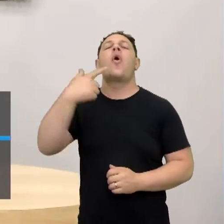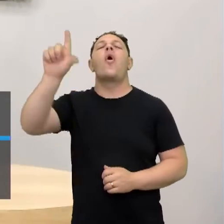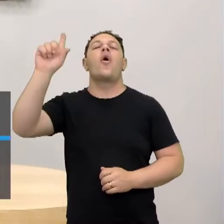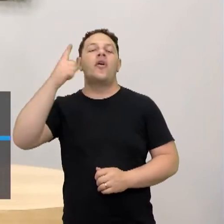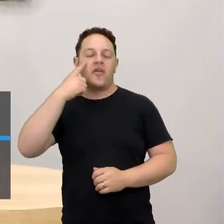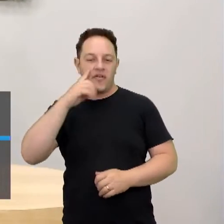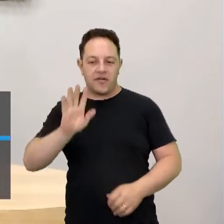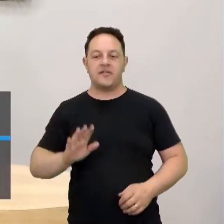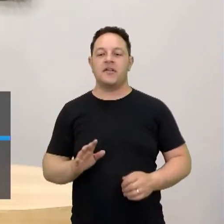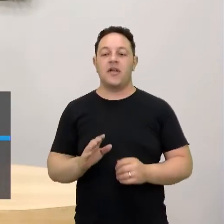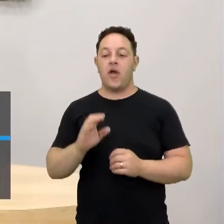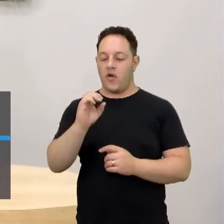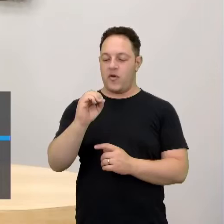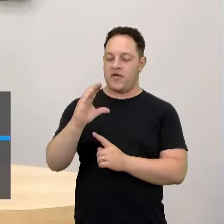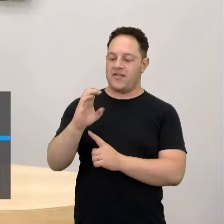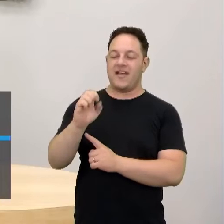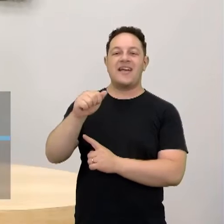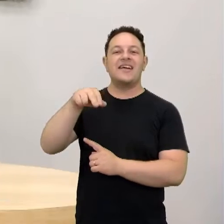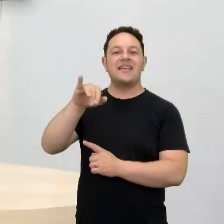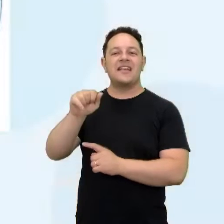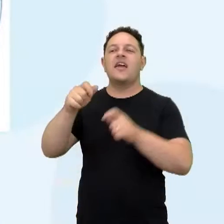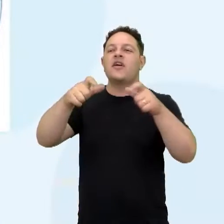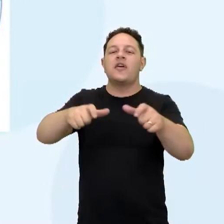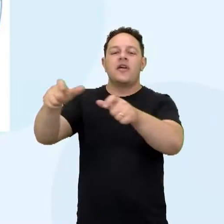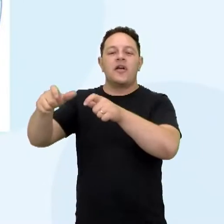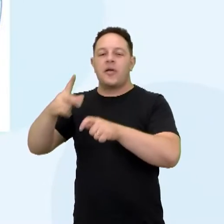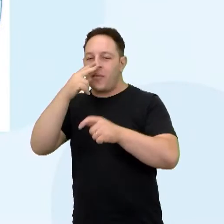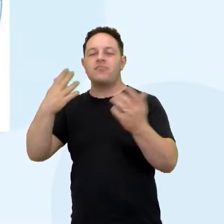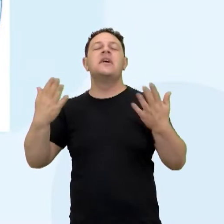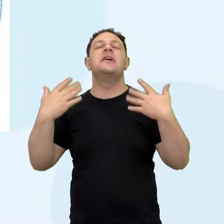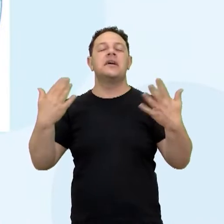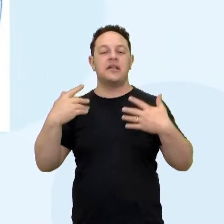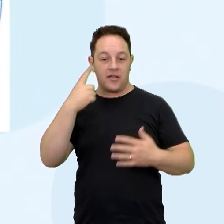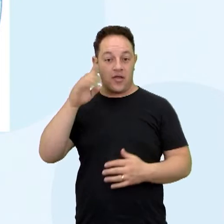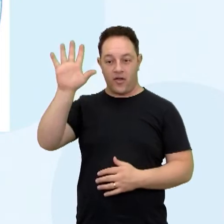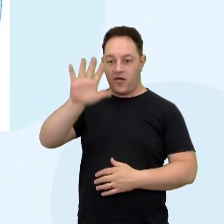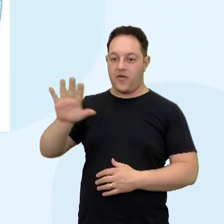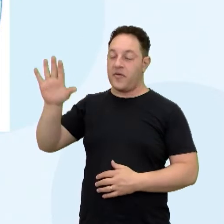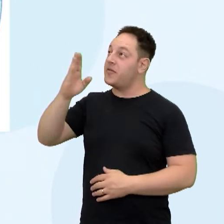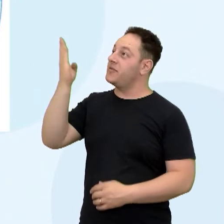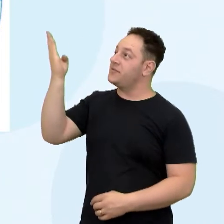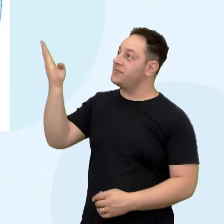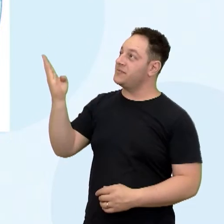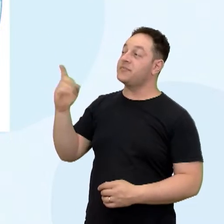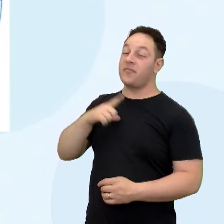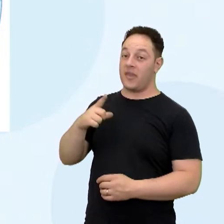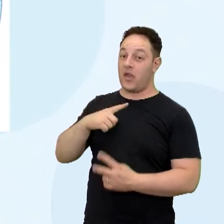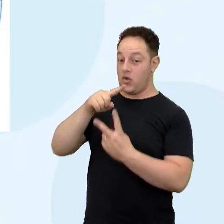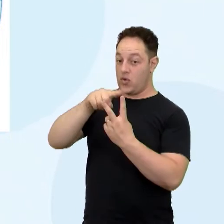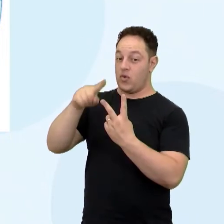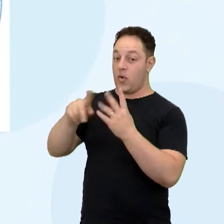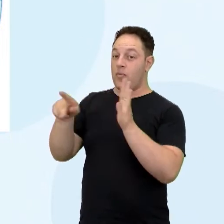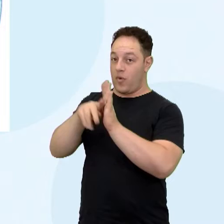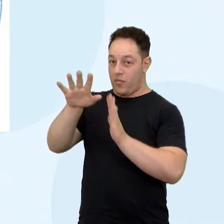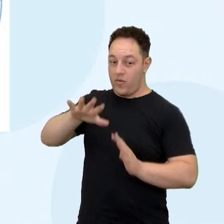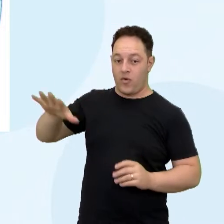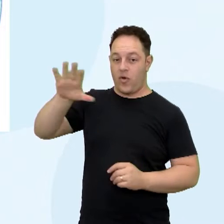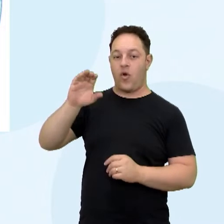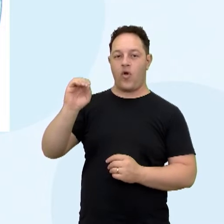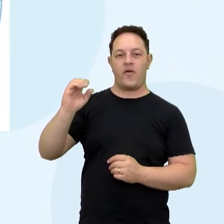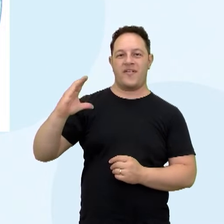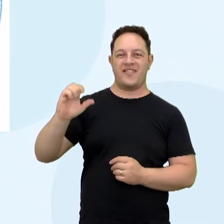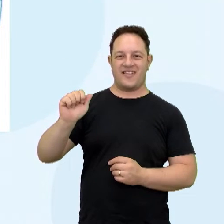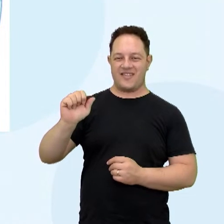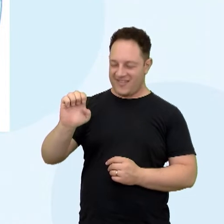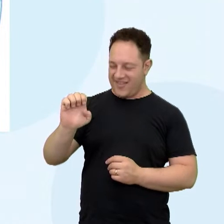a Oceania nas zonas climáticas. Então nós temos basicamente 2 zonas climáticas aí na Oceania, né? A